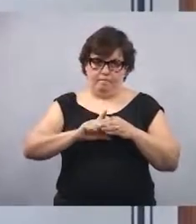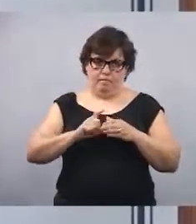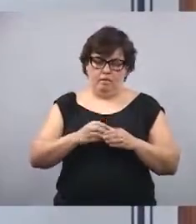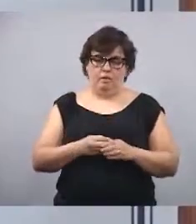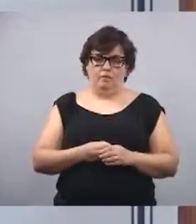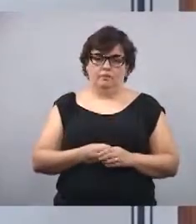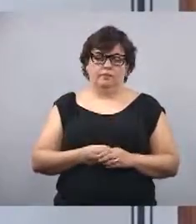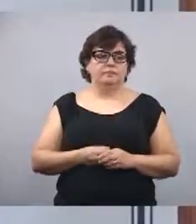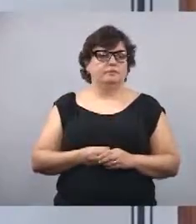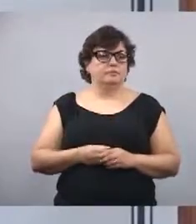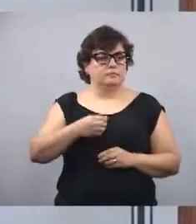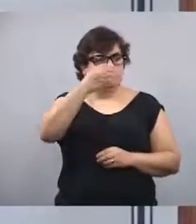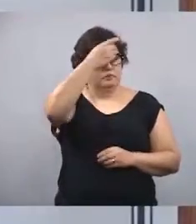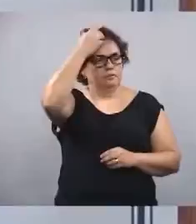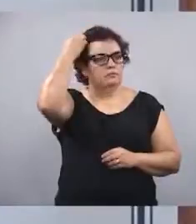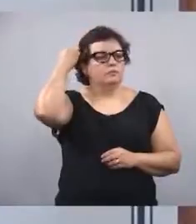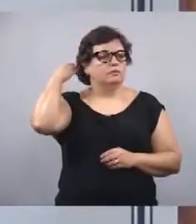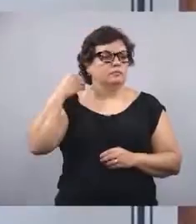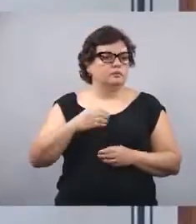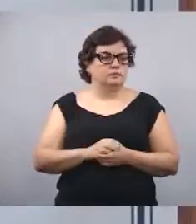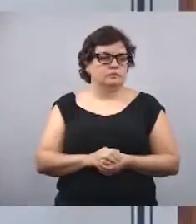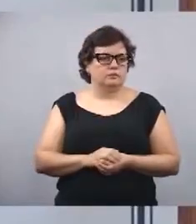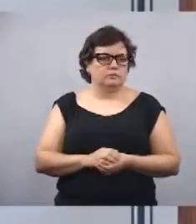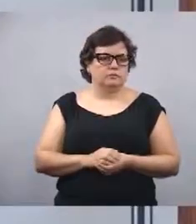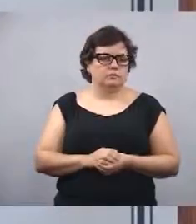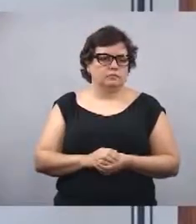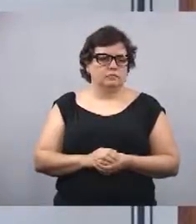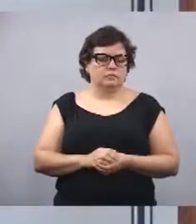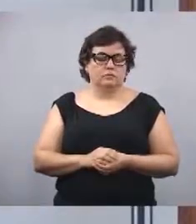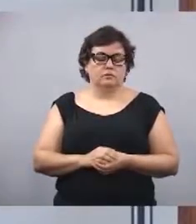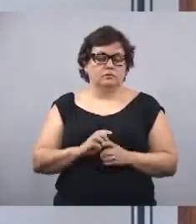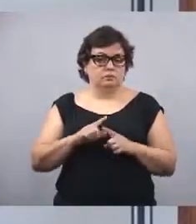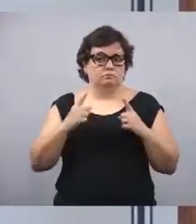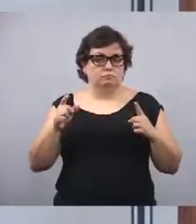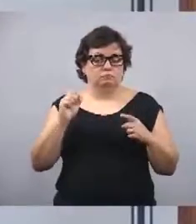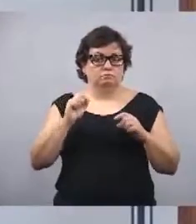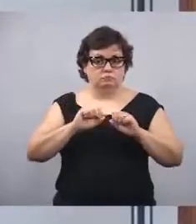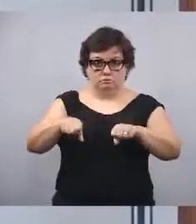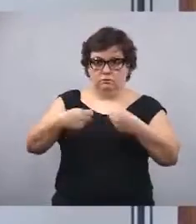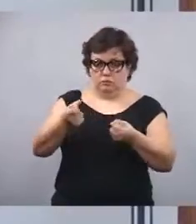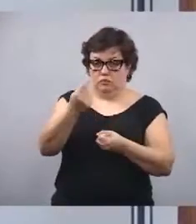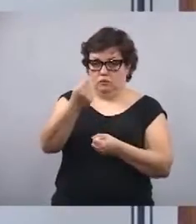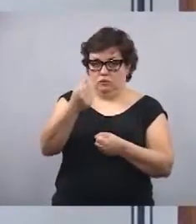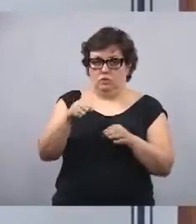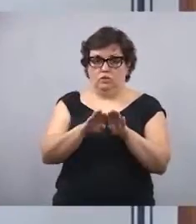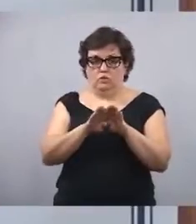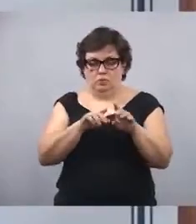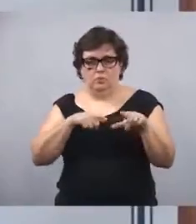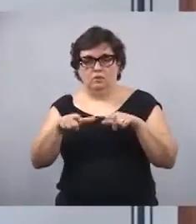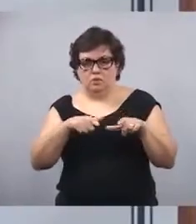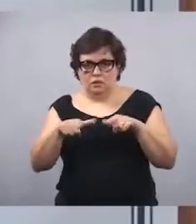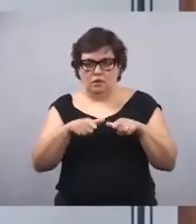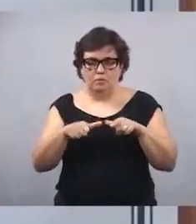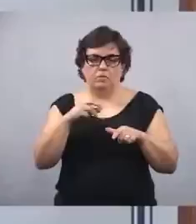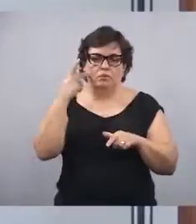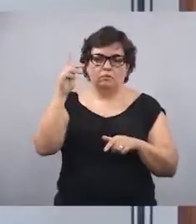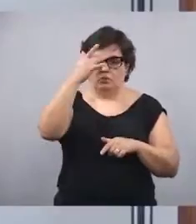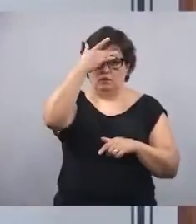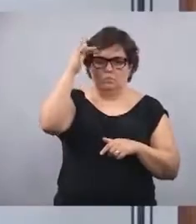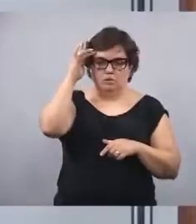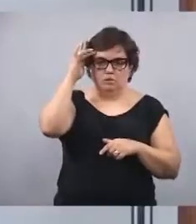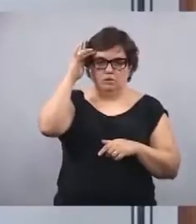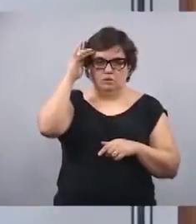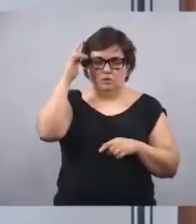genericamente chamada de lixos, mas que rendem não só dinheiro, mas também trabalho e renda para as pessoas que sobrevivem disso. Tem